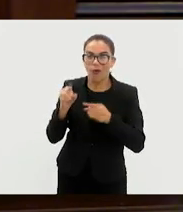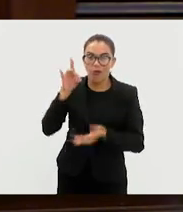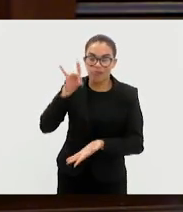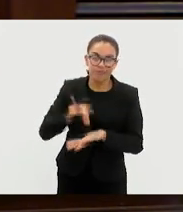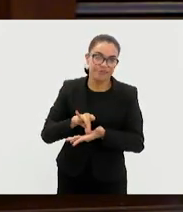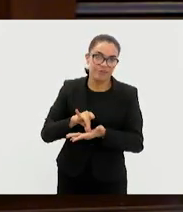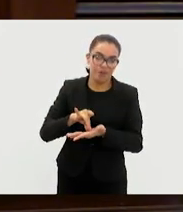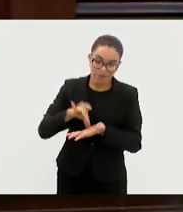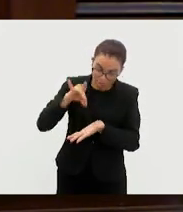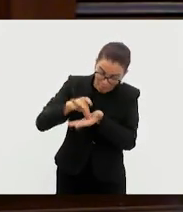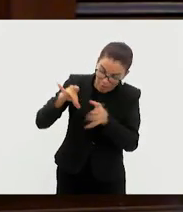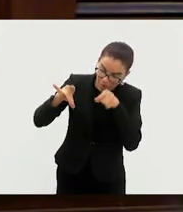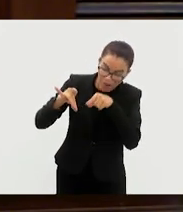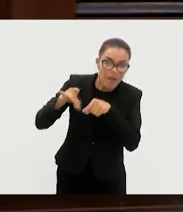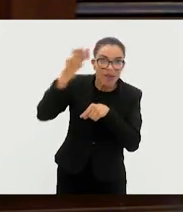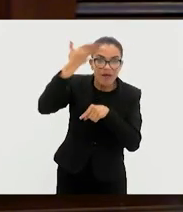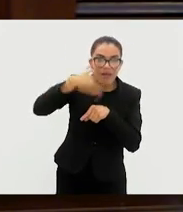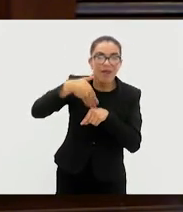fato.